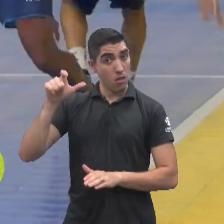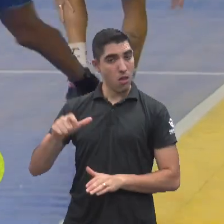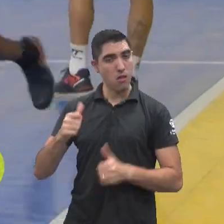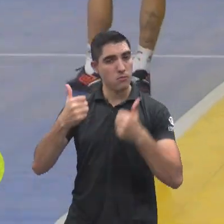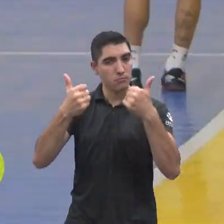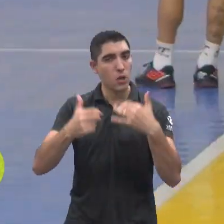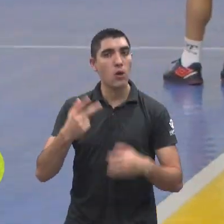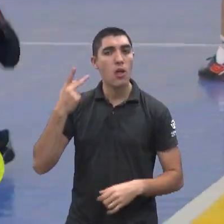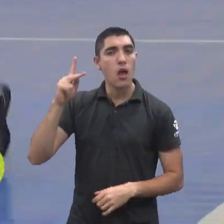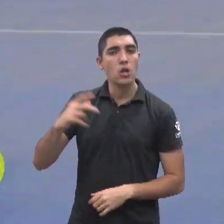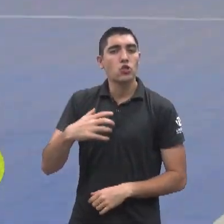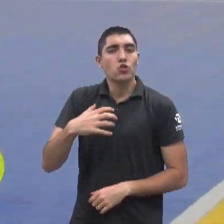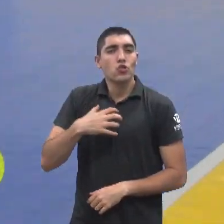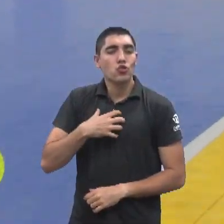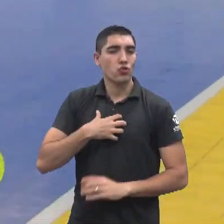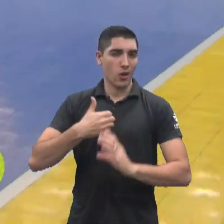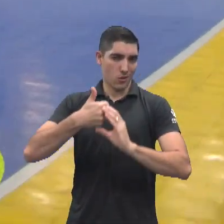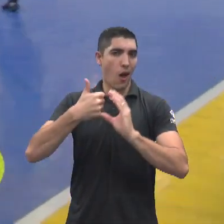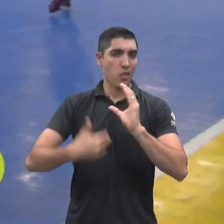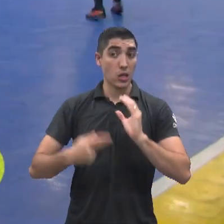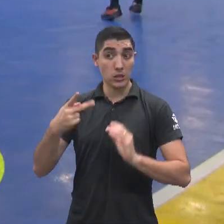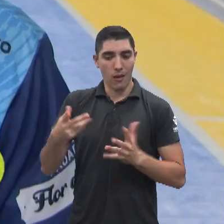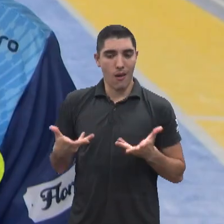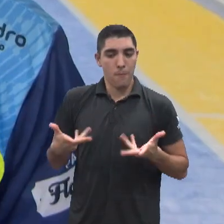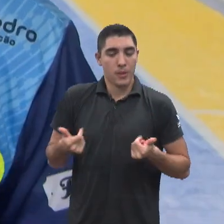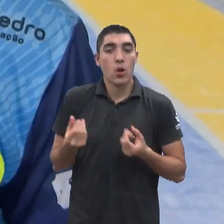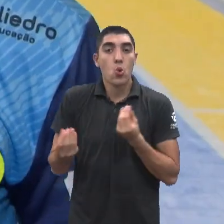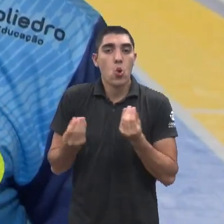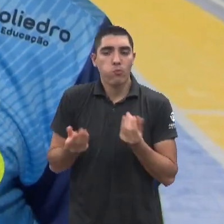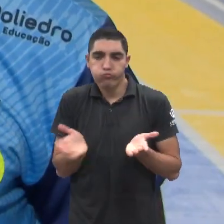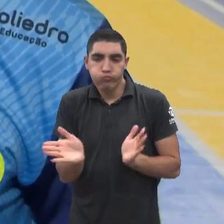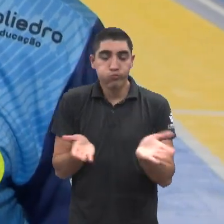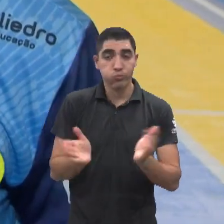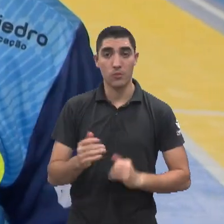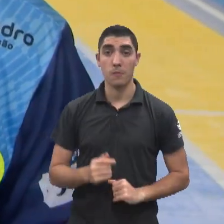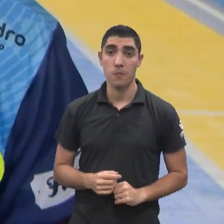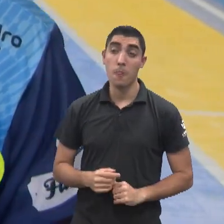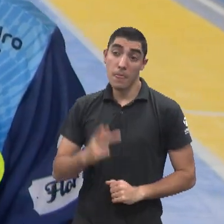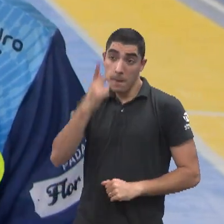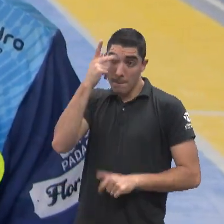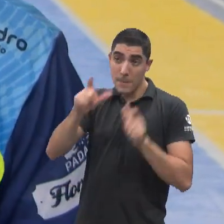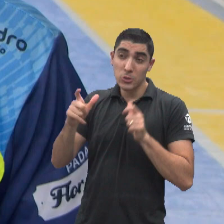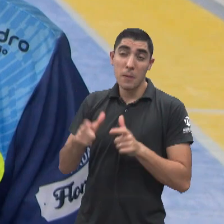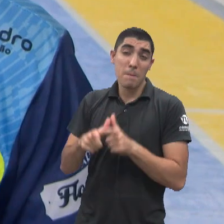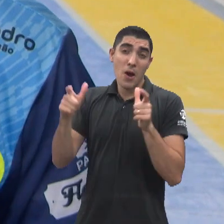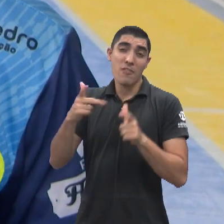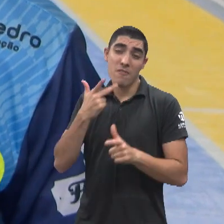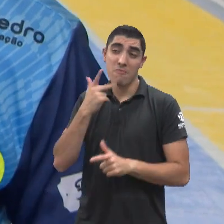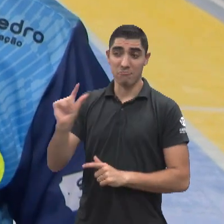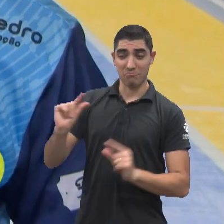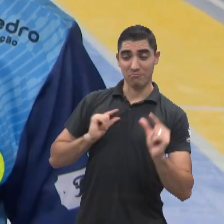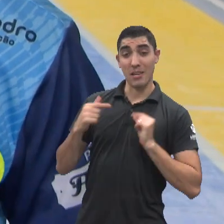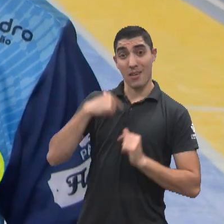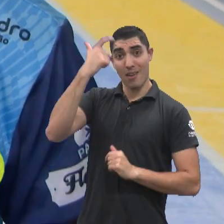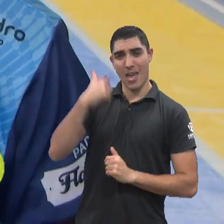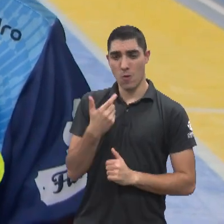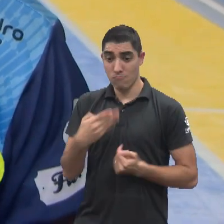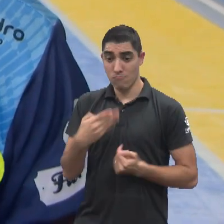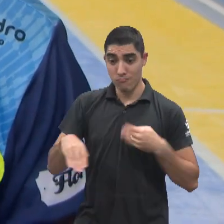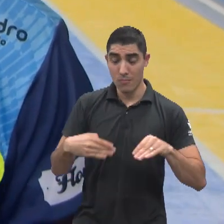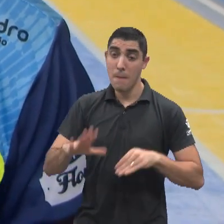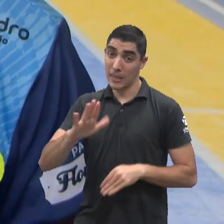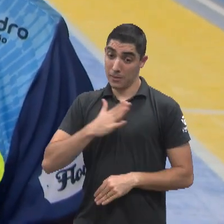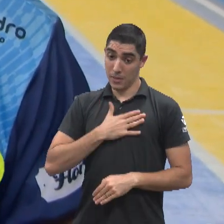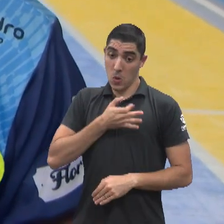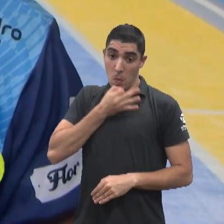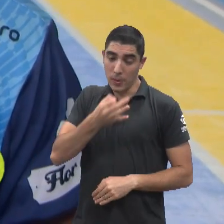suas principais características e habilidades em quadra. Cara, muitos falam do drible, mas eu acho que a maior característica que eu me vejo assim é o